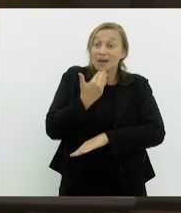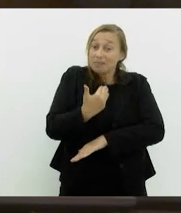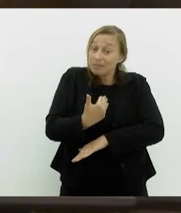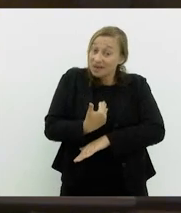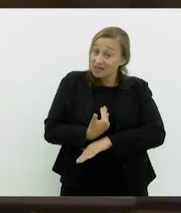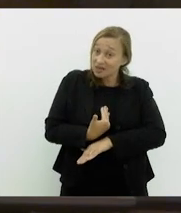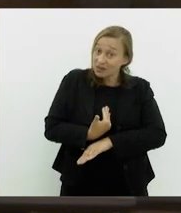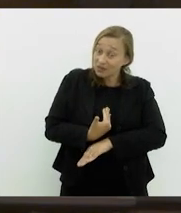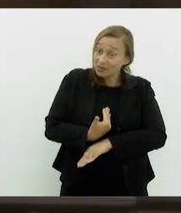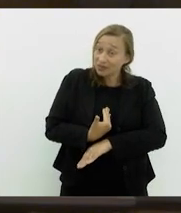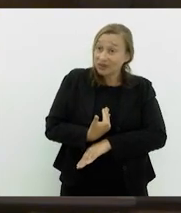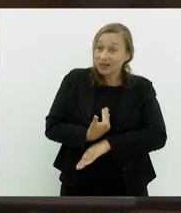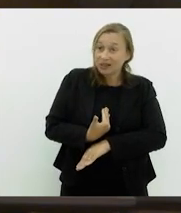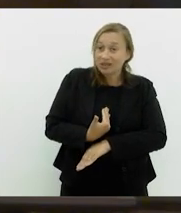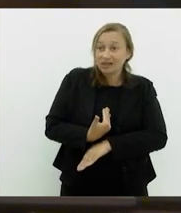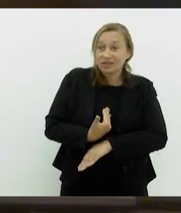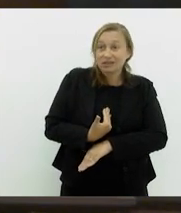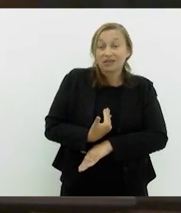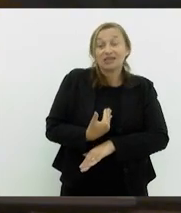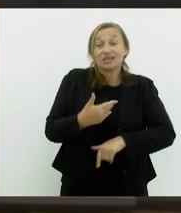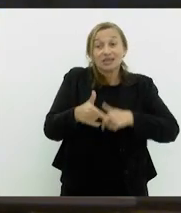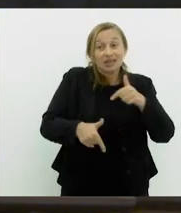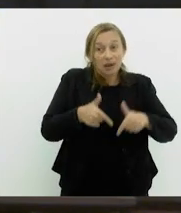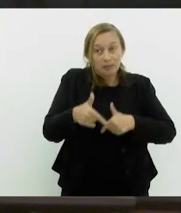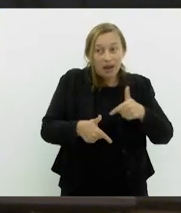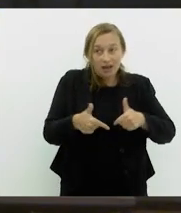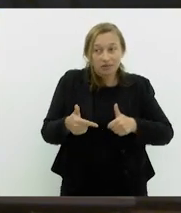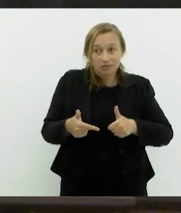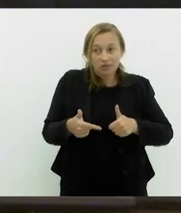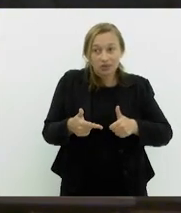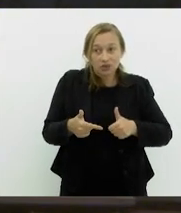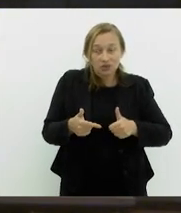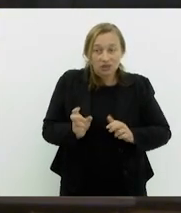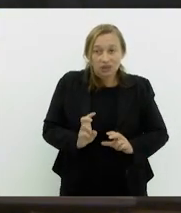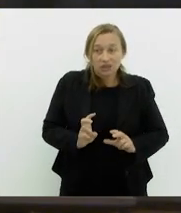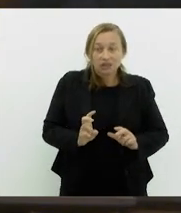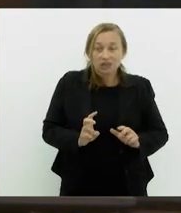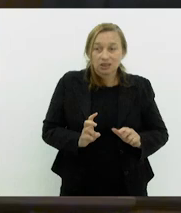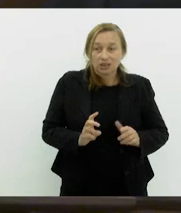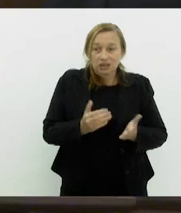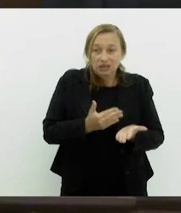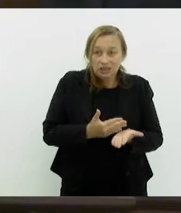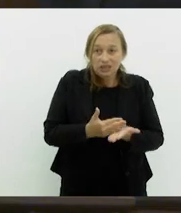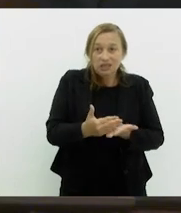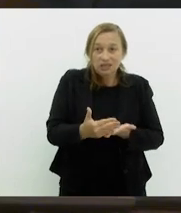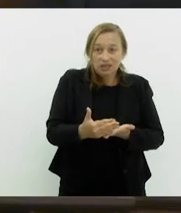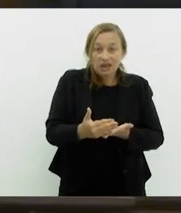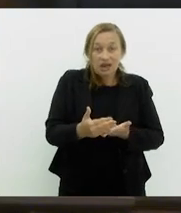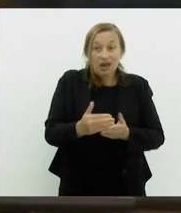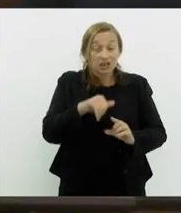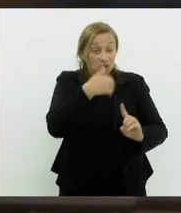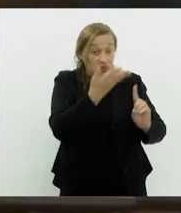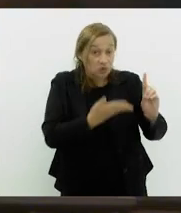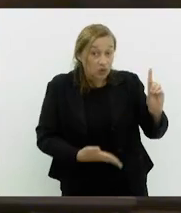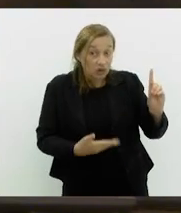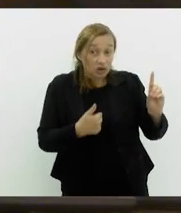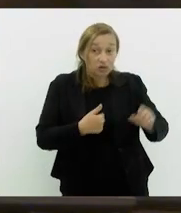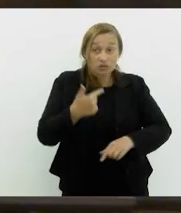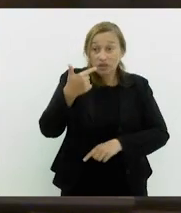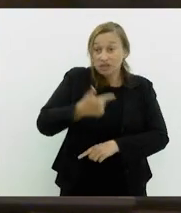dessa árdua missão de presidir essa solene, eu que sou a segunda